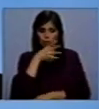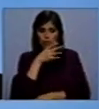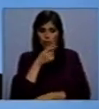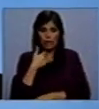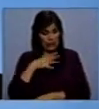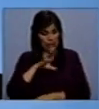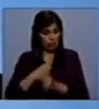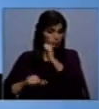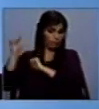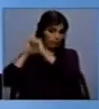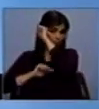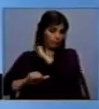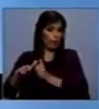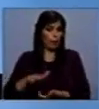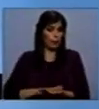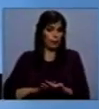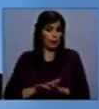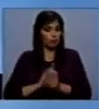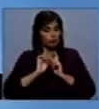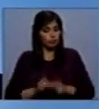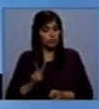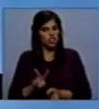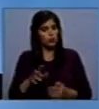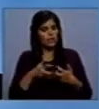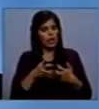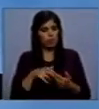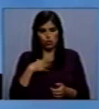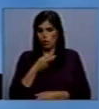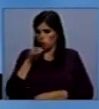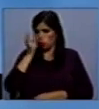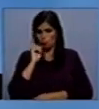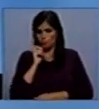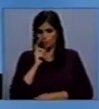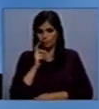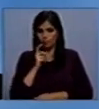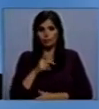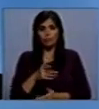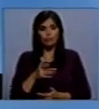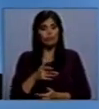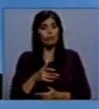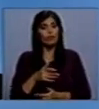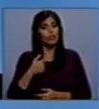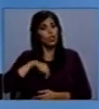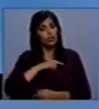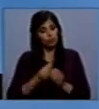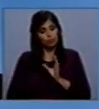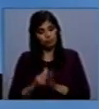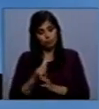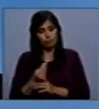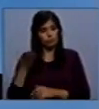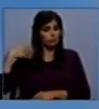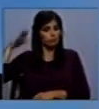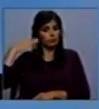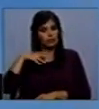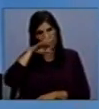portanto não não começamos por segunda guerra mundial foi uma história mais recente e portanto temos mesmo a origem a partir das civilizações da